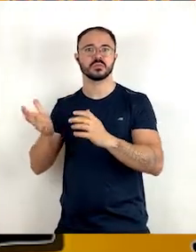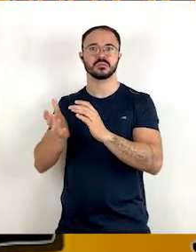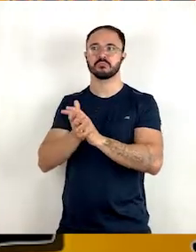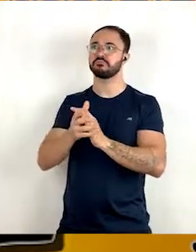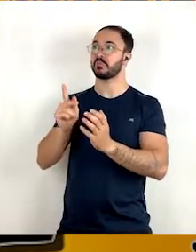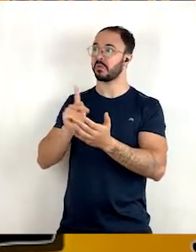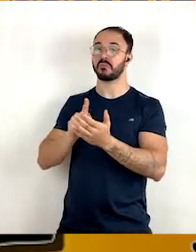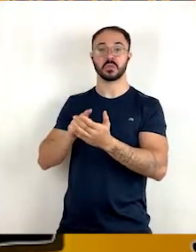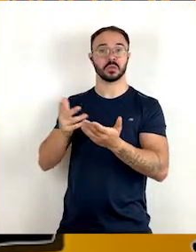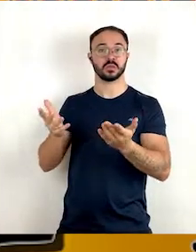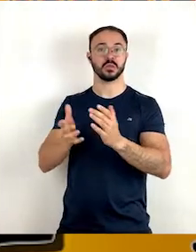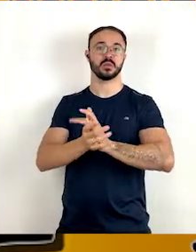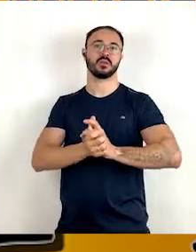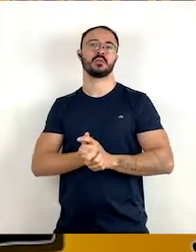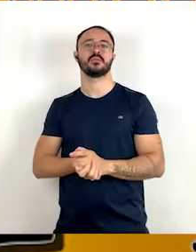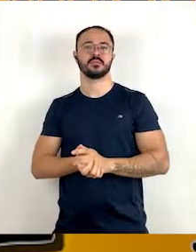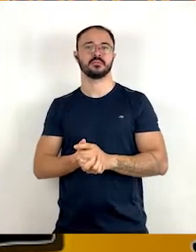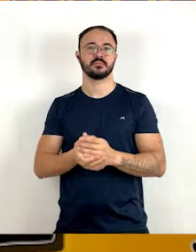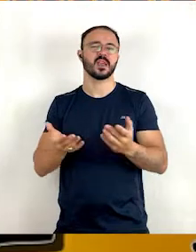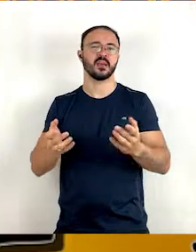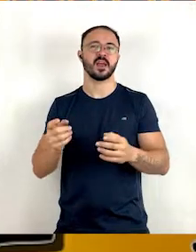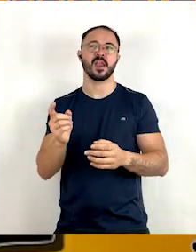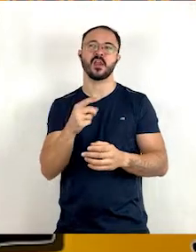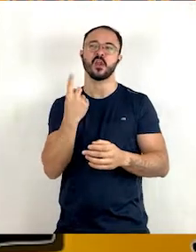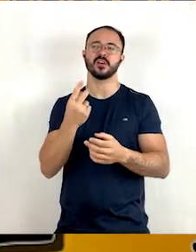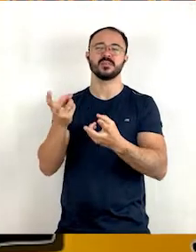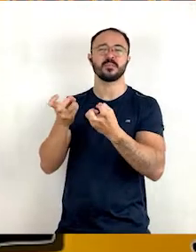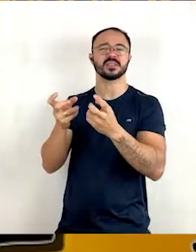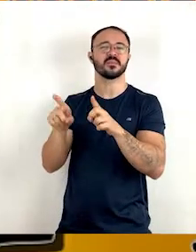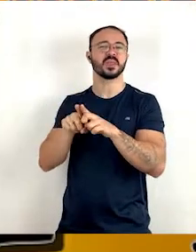outra realidade. E quando a gente olha, por exemplo,